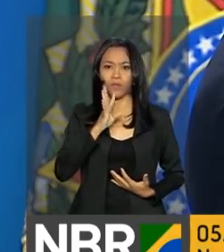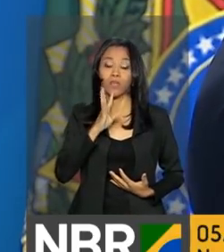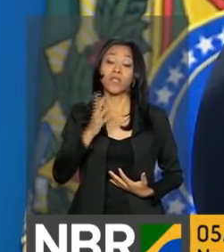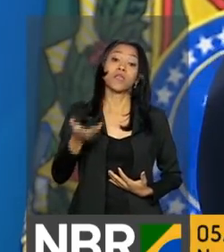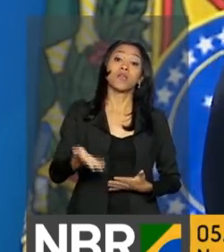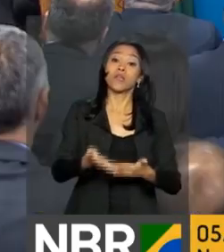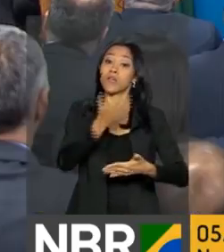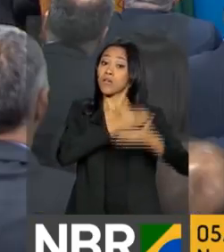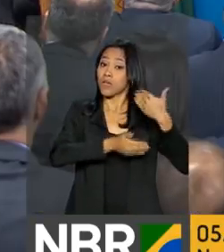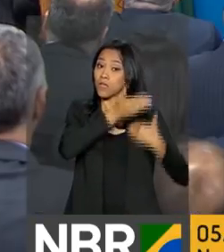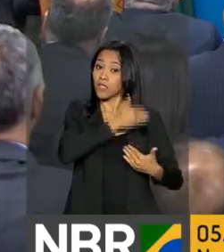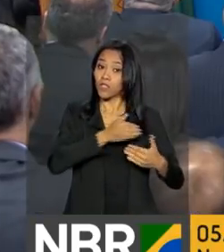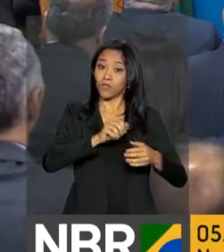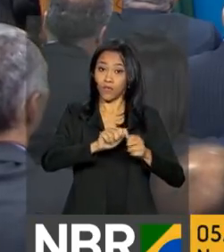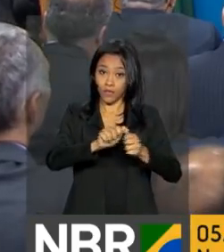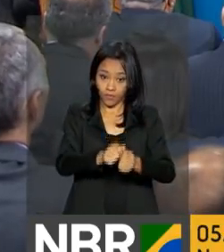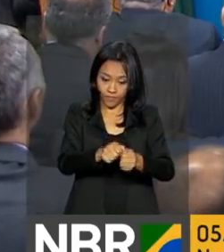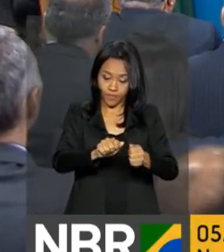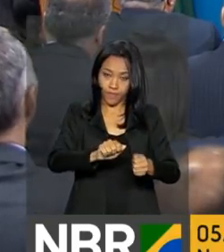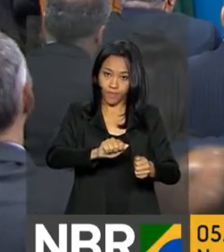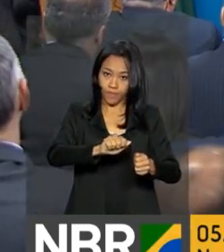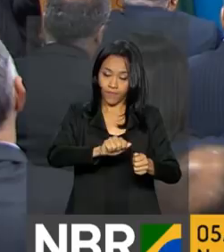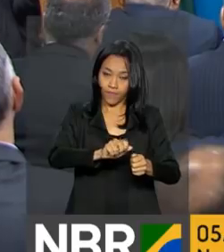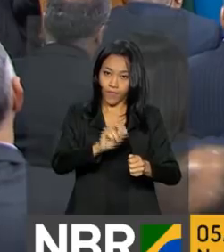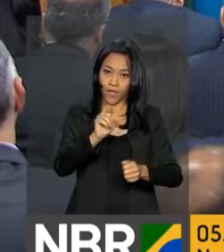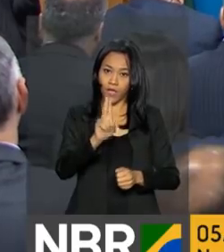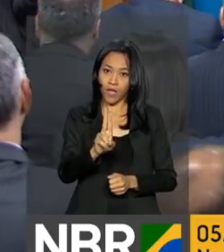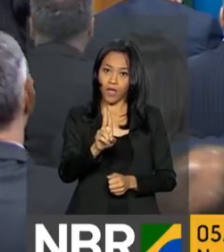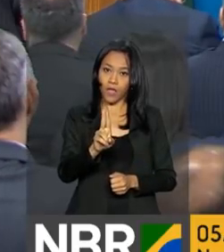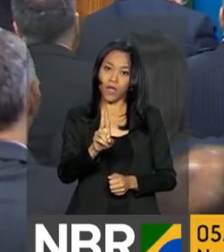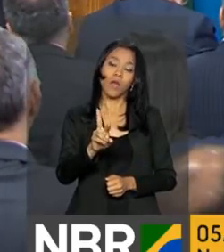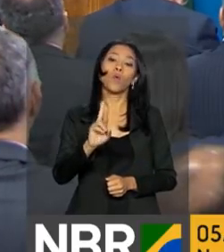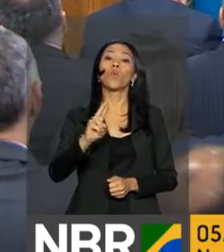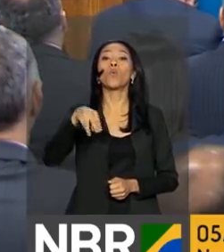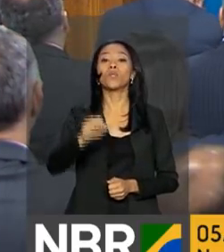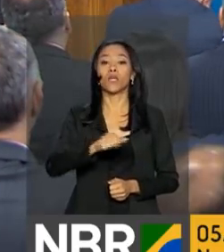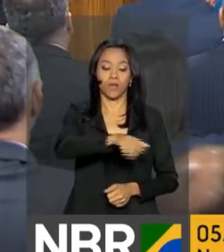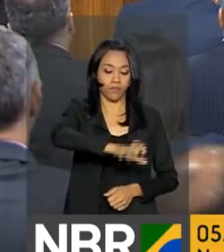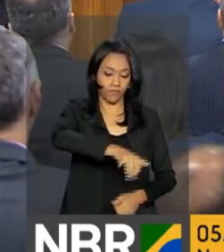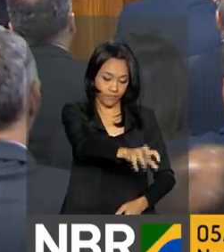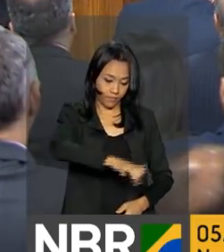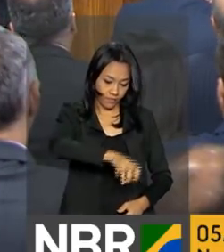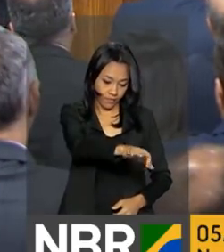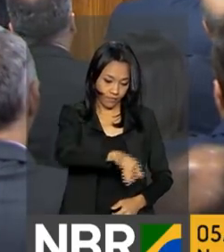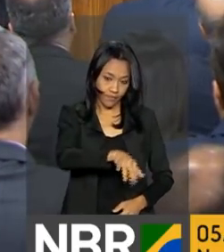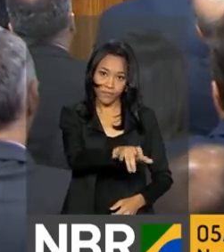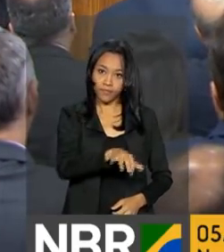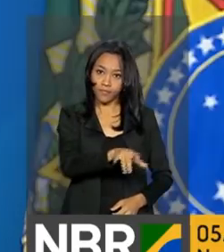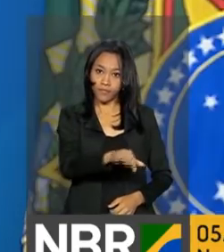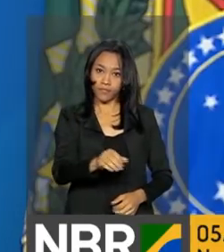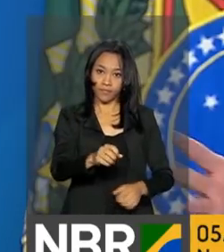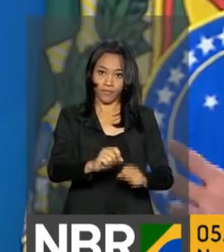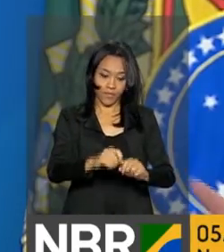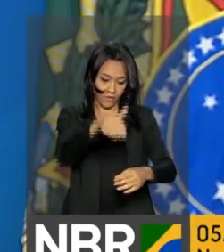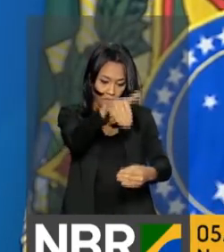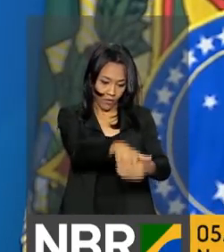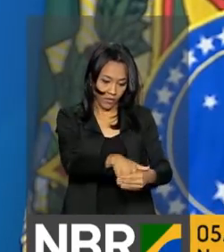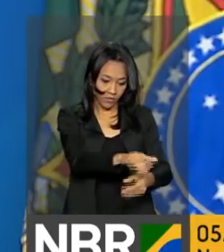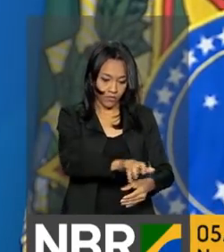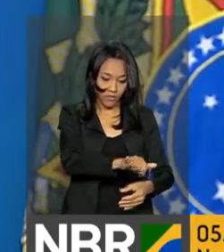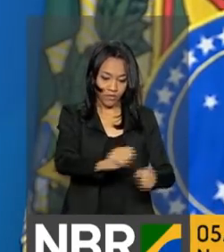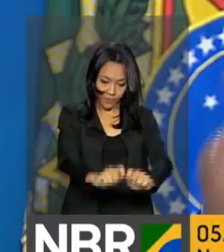que foi um grande avanço pois não sabe um avanço extraordinário é conhecido e reconhecido